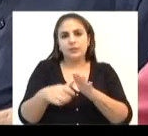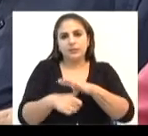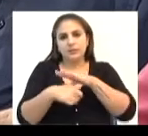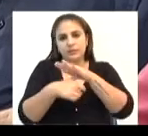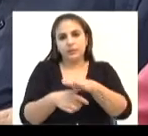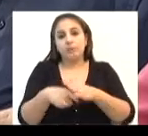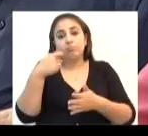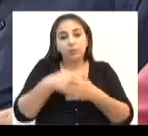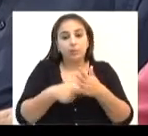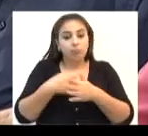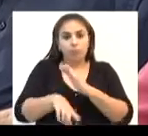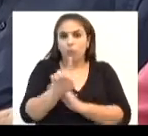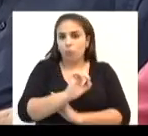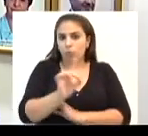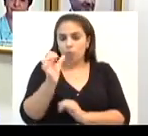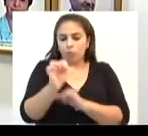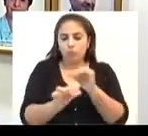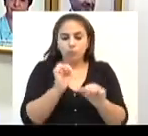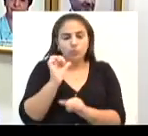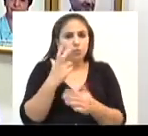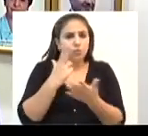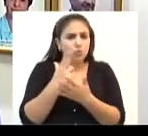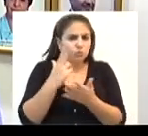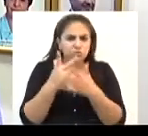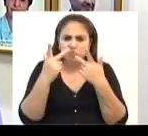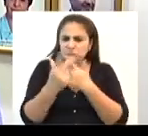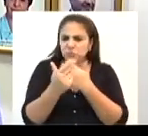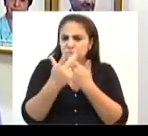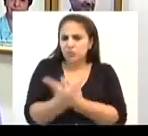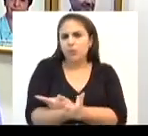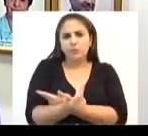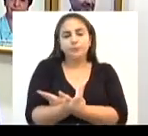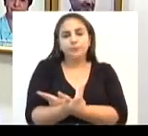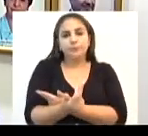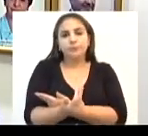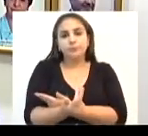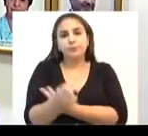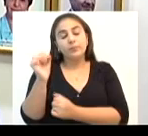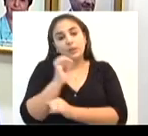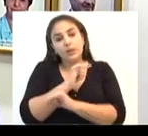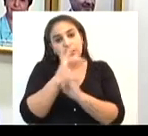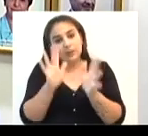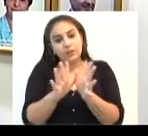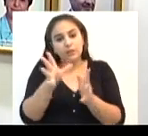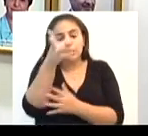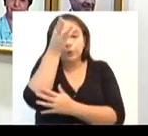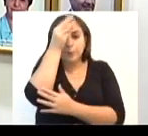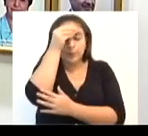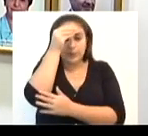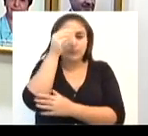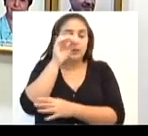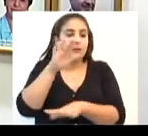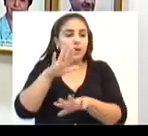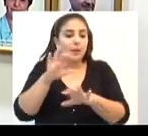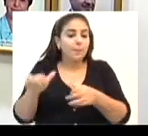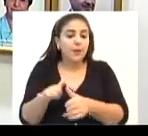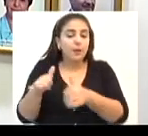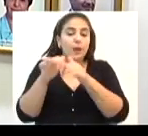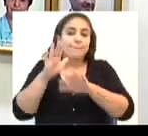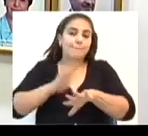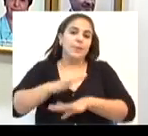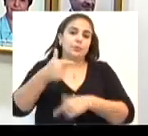não mudar, permanecer com os mesmos membros, o que, de certa forma, vai compreender e corroborar cada vez mais o